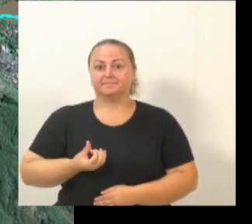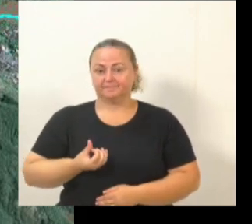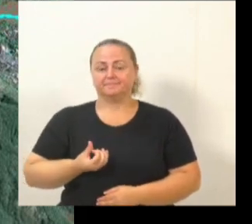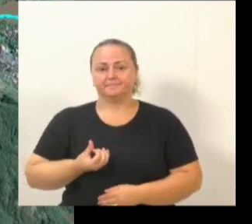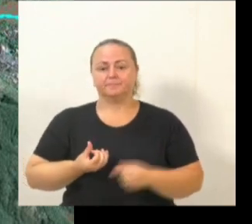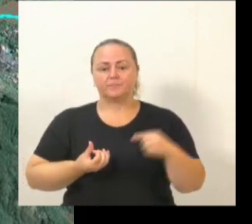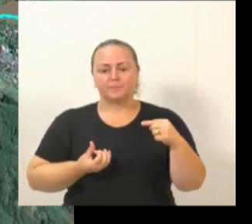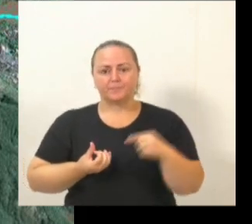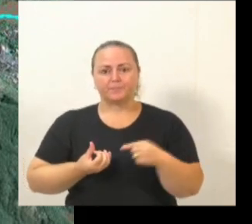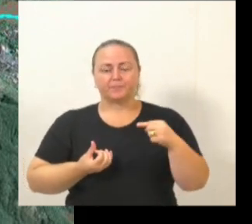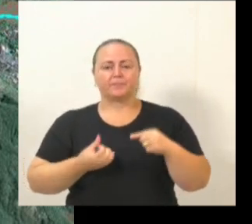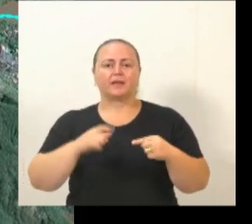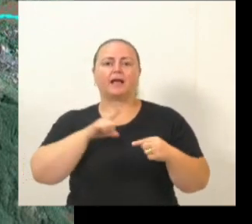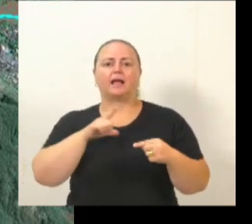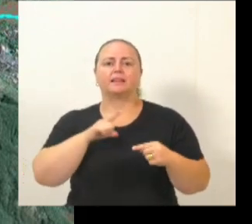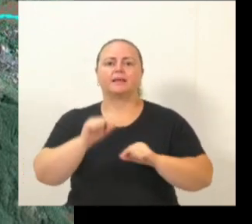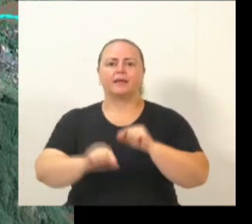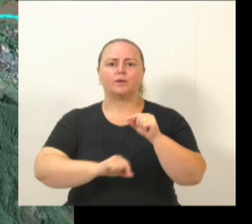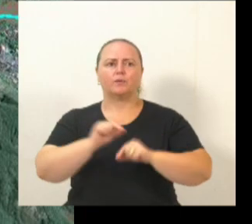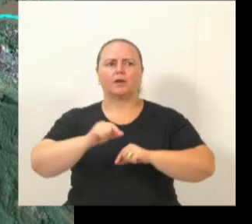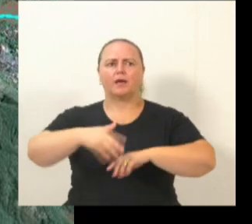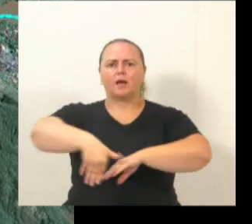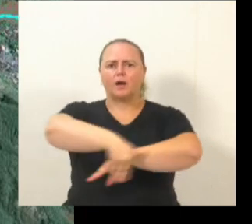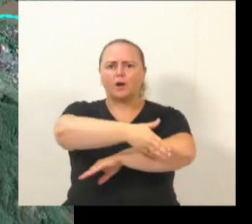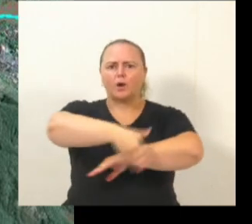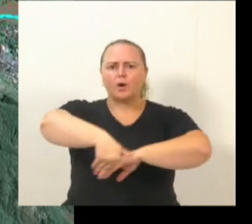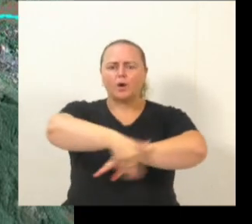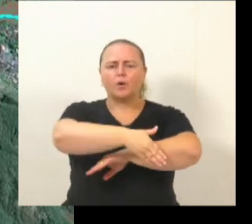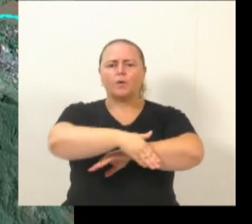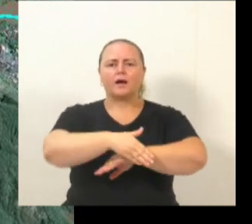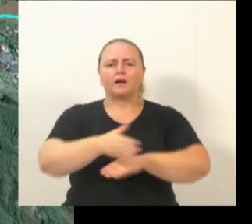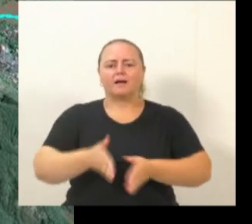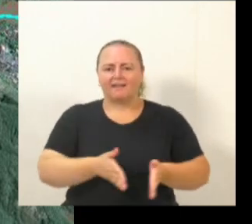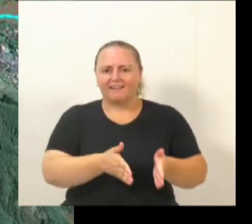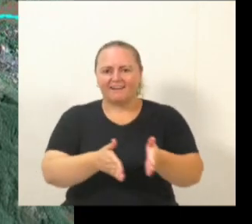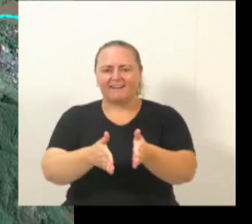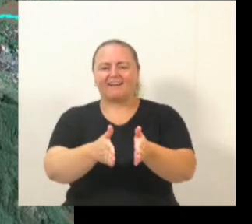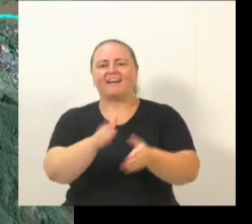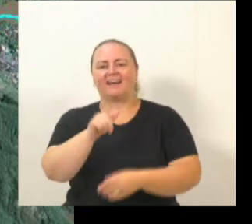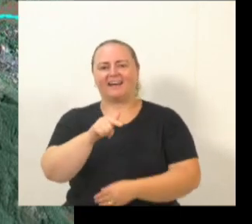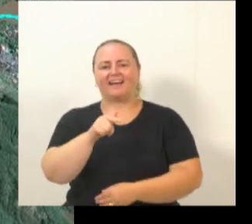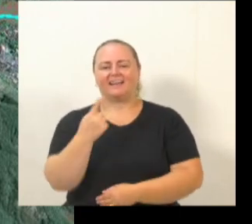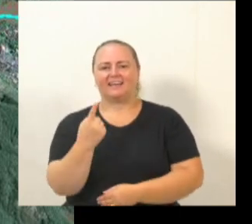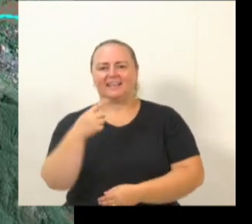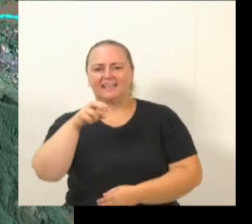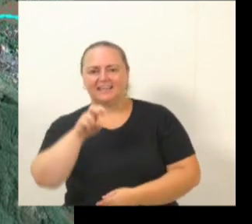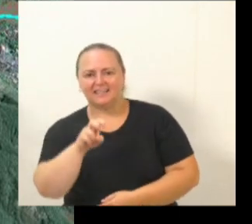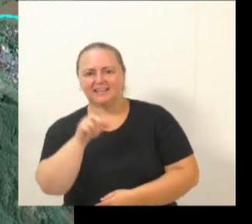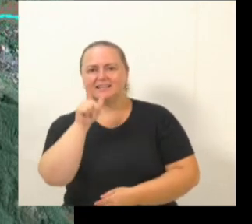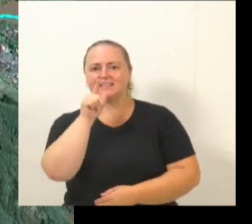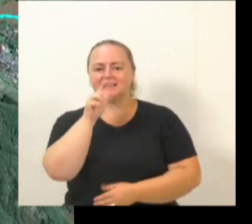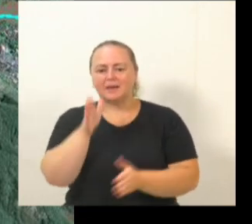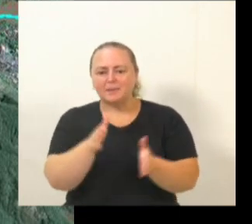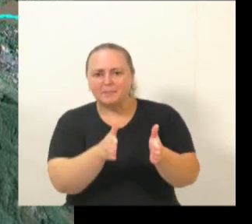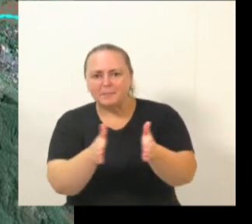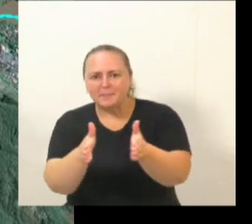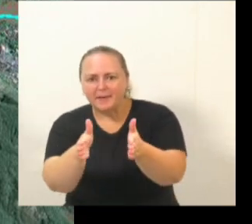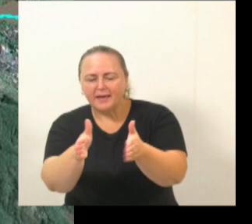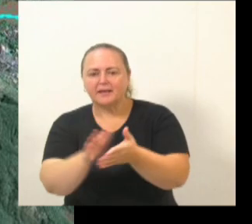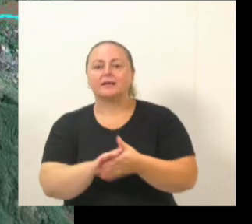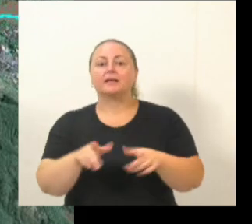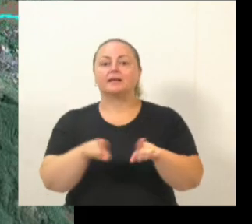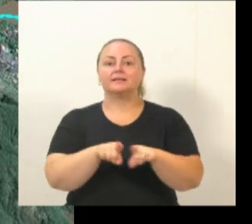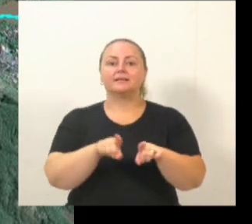de coleta de esgoto na Rua 15 e na Beira Rio, e na Avenida Amazonas, o primeiro pedaço da Avenida Amazonas